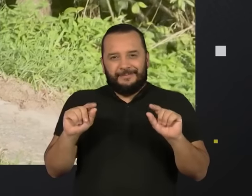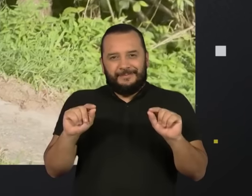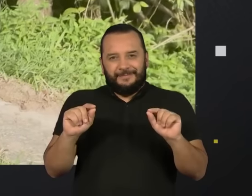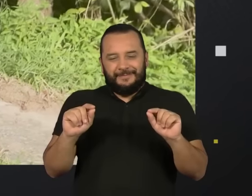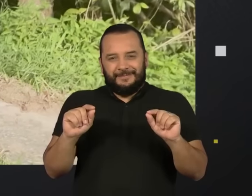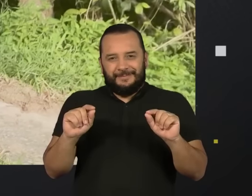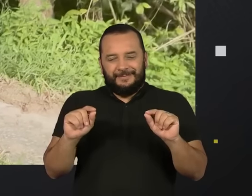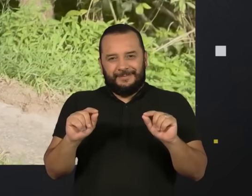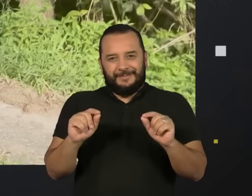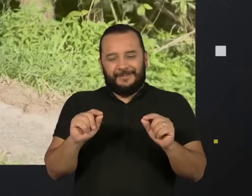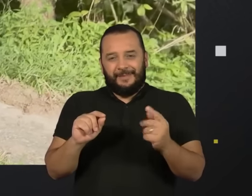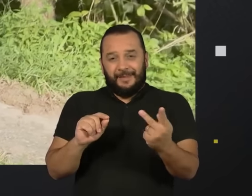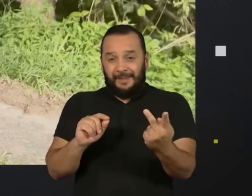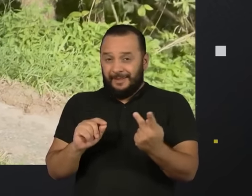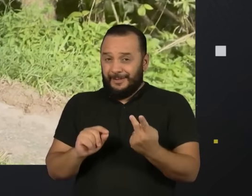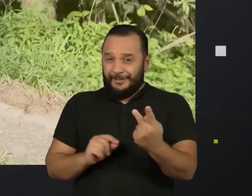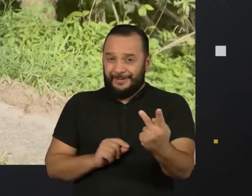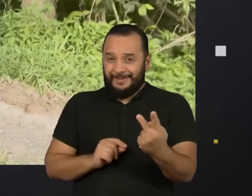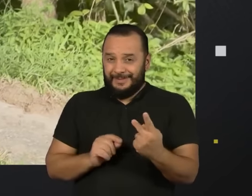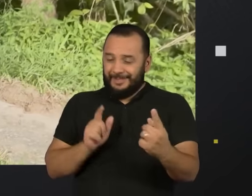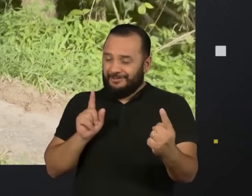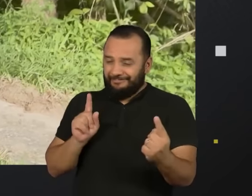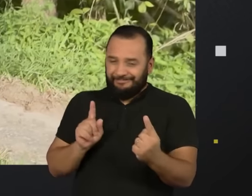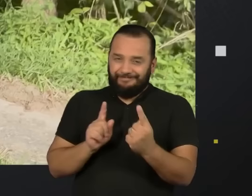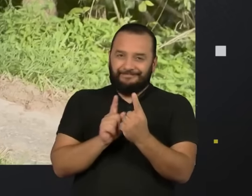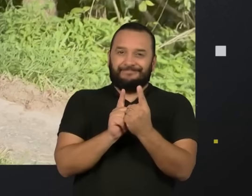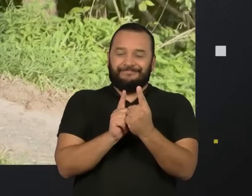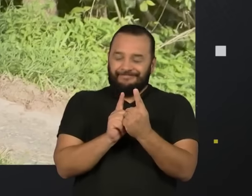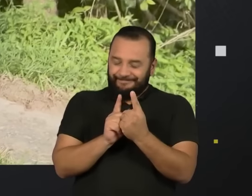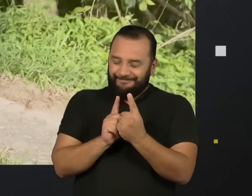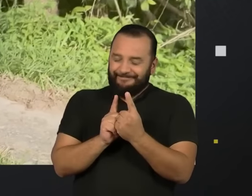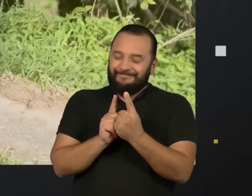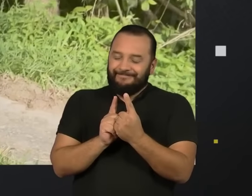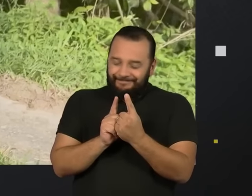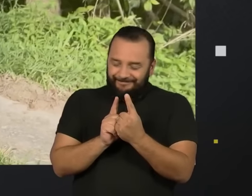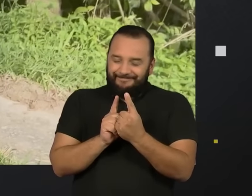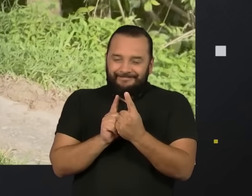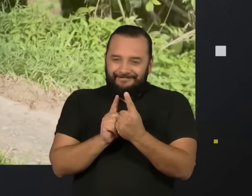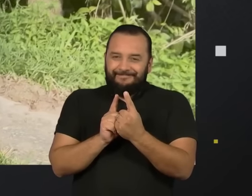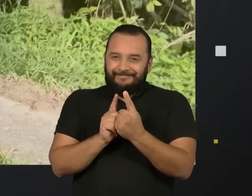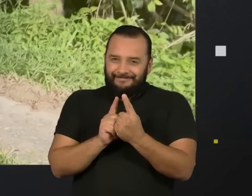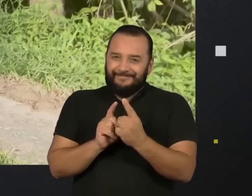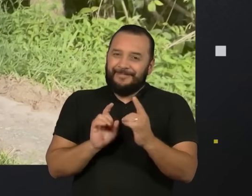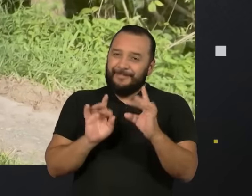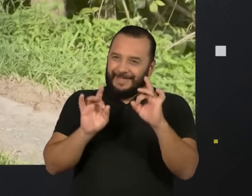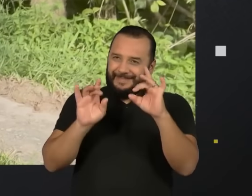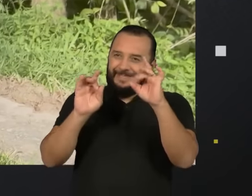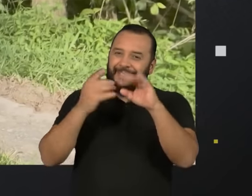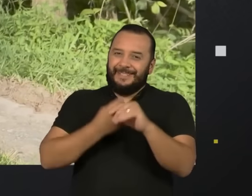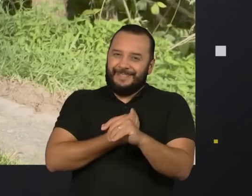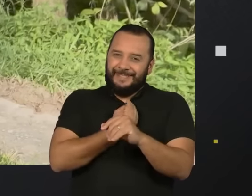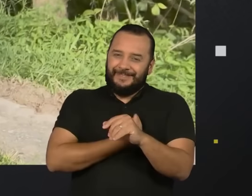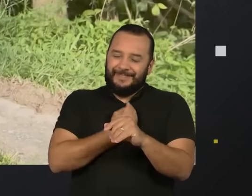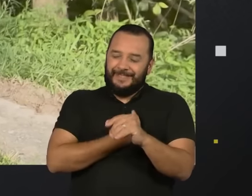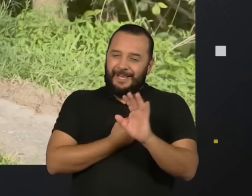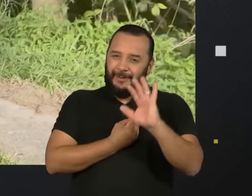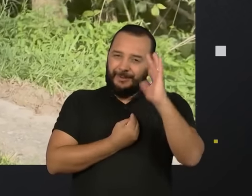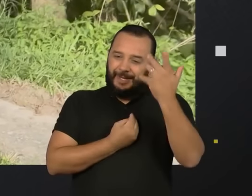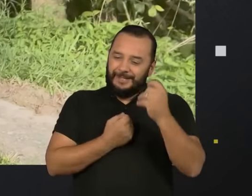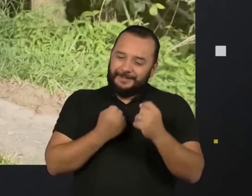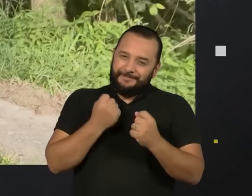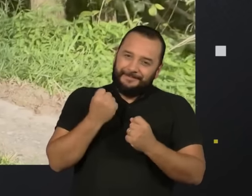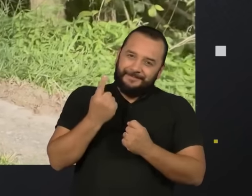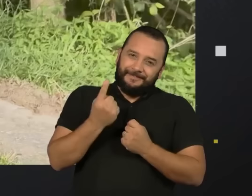nosso encontro para mim foi um daqueles encontros especiais na vida, que acontecem de vez em quando,